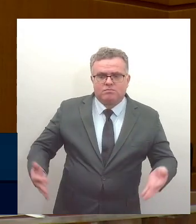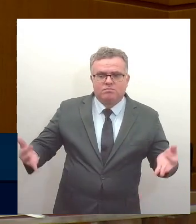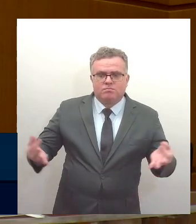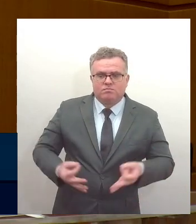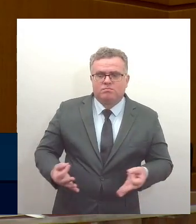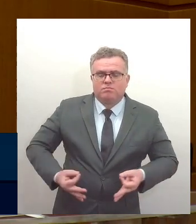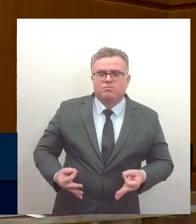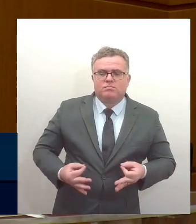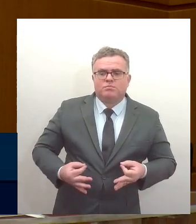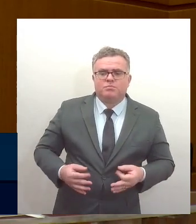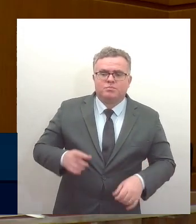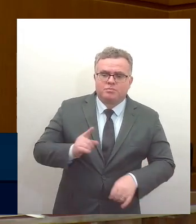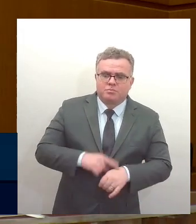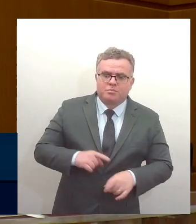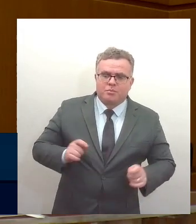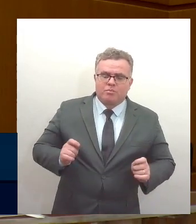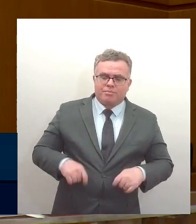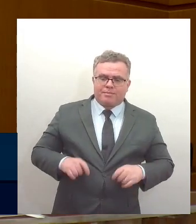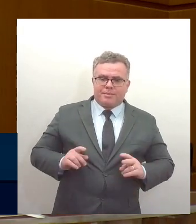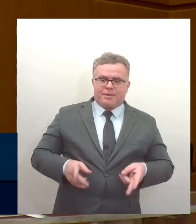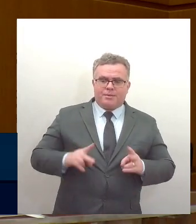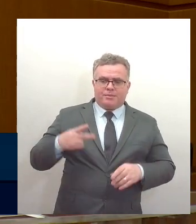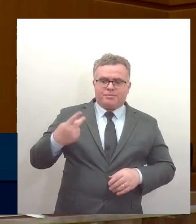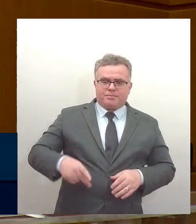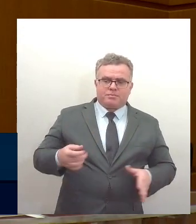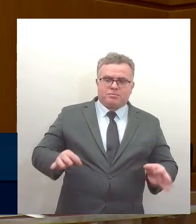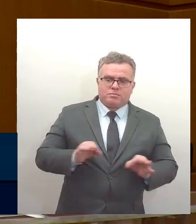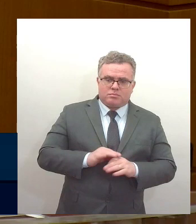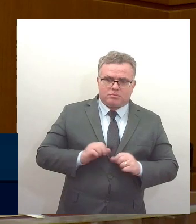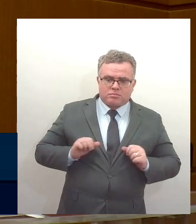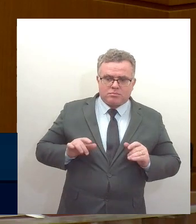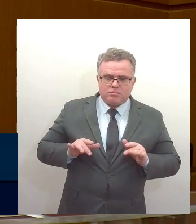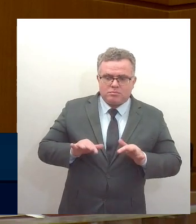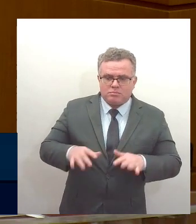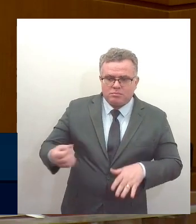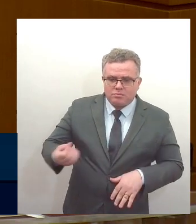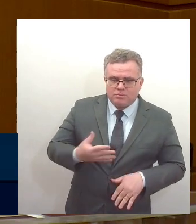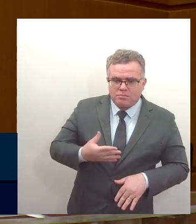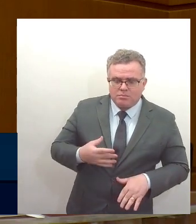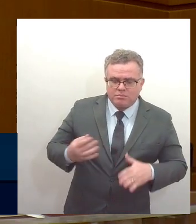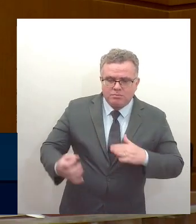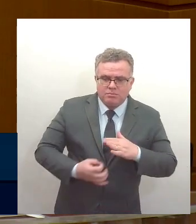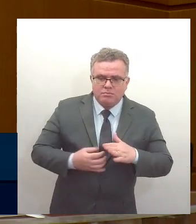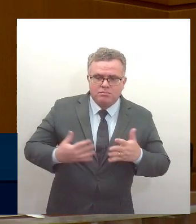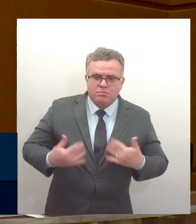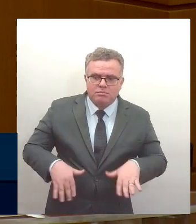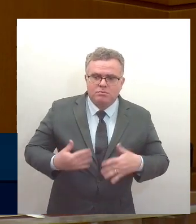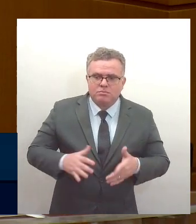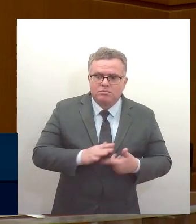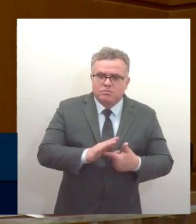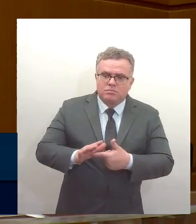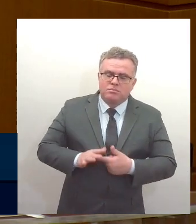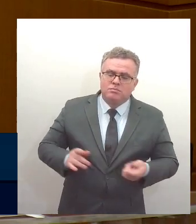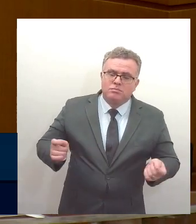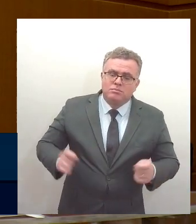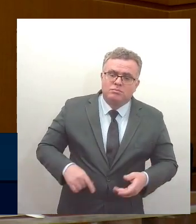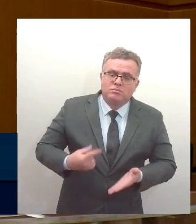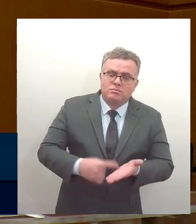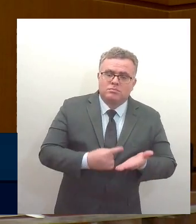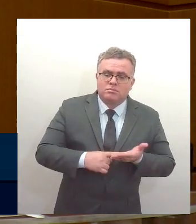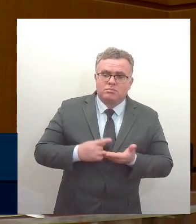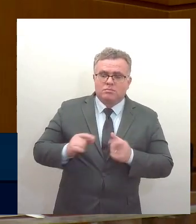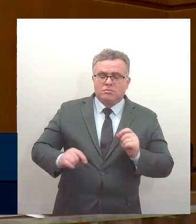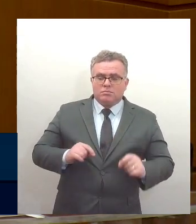Sergipe para atrair novas empresas. Fato que, em parte, contou com o apoio da Assembleia Legislativa no ano passado,